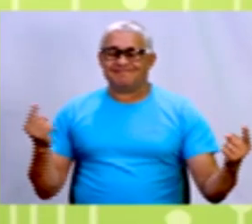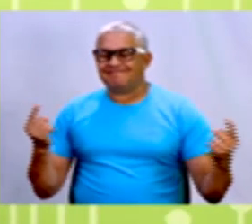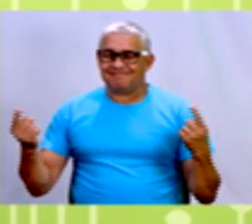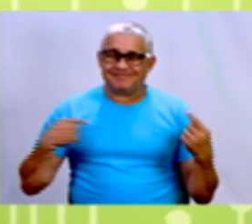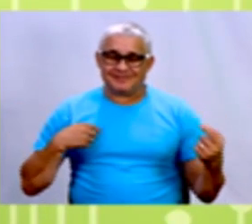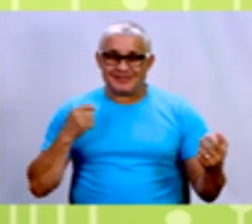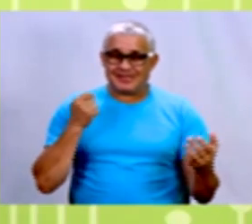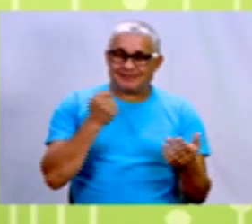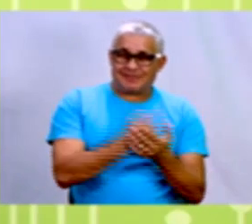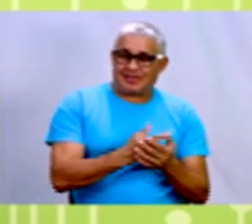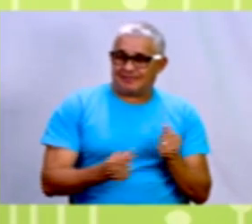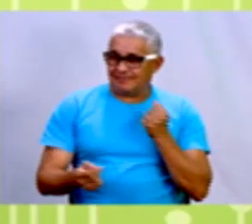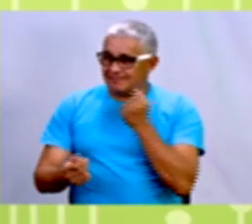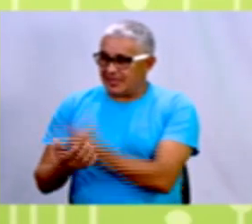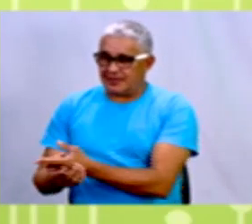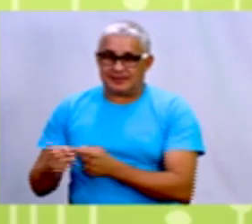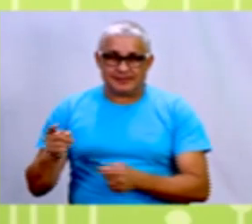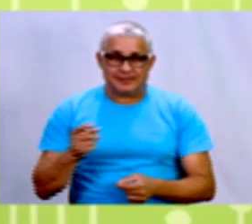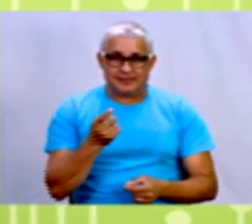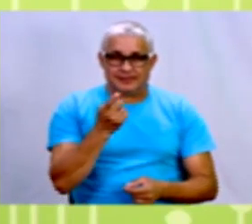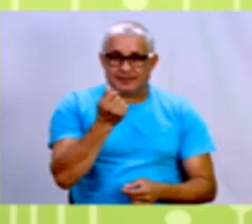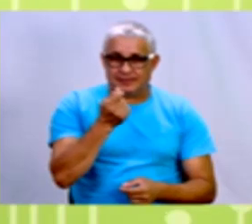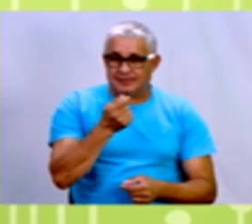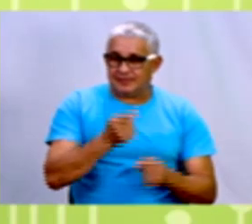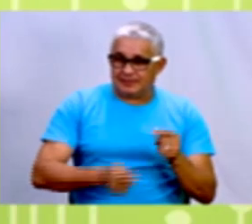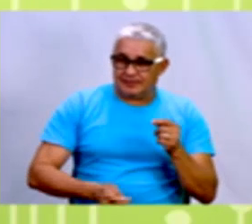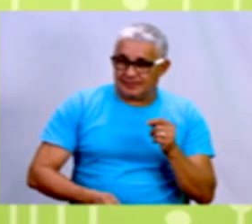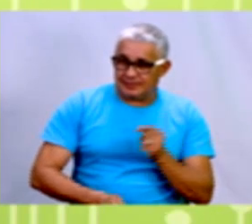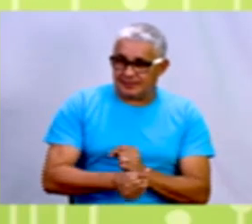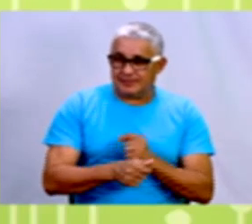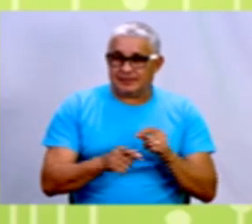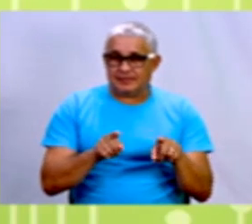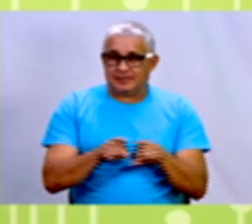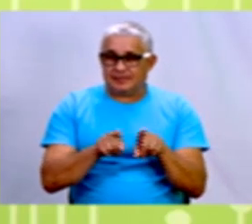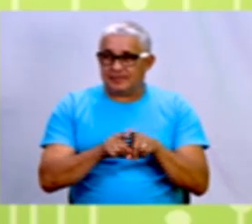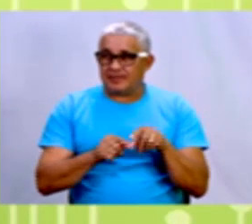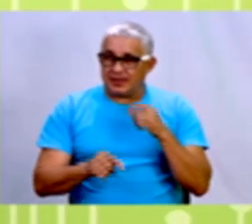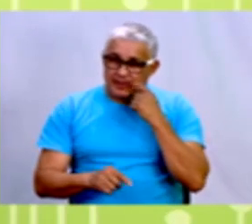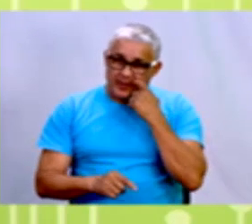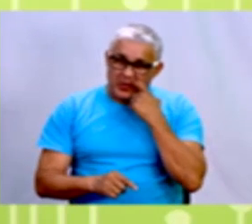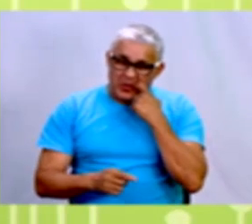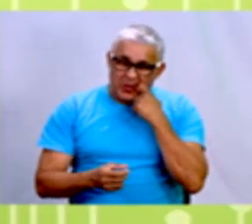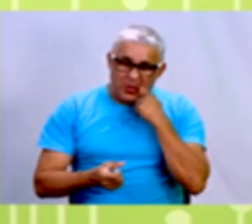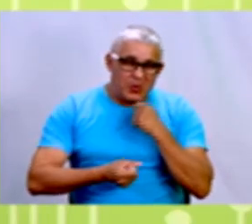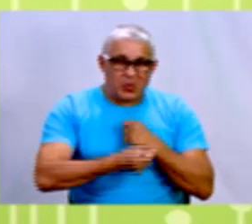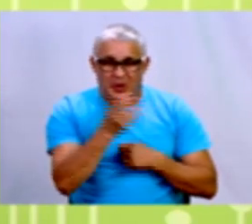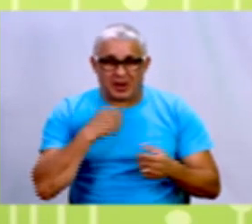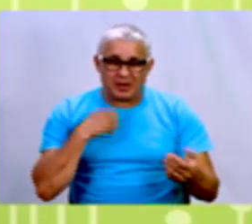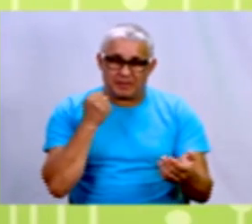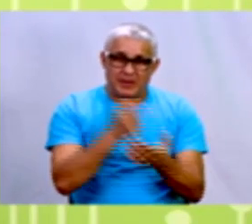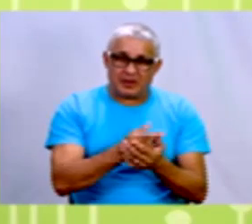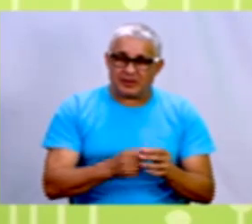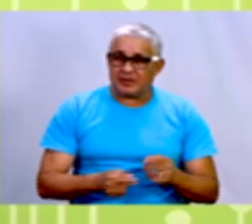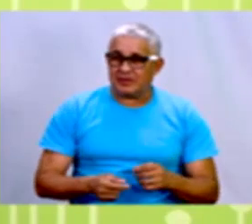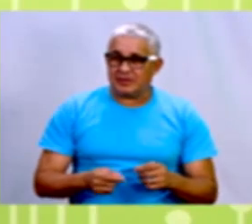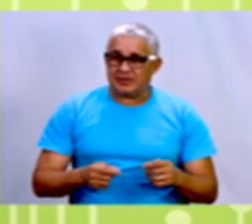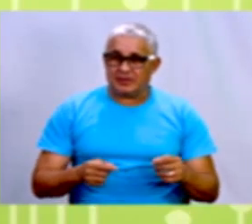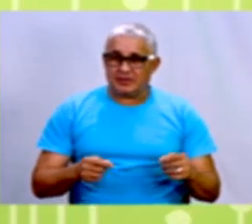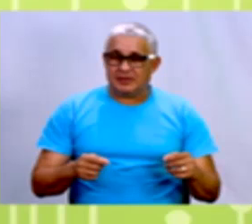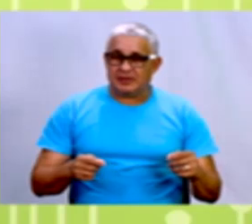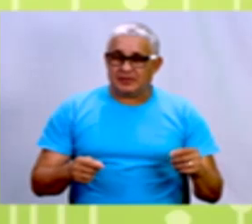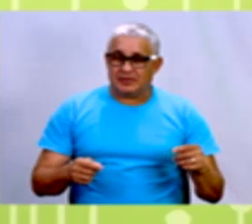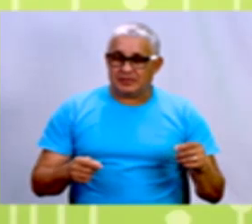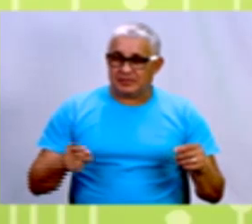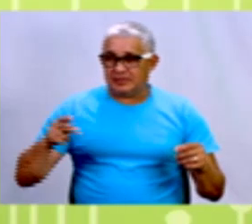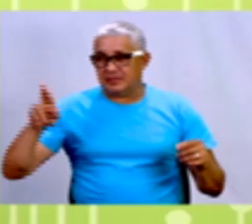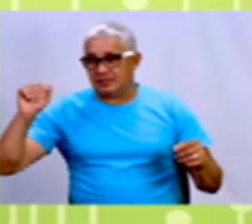eu pagaria nesse financiamento se fosse feito pelo sistema SAC e quanto que eu pagaria se fosse feito pelo sistema Price,